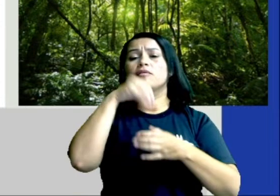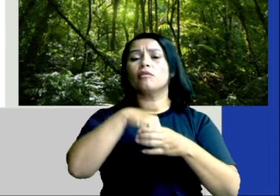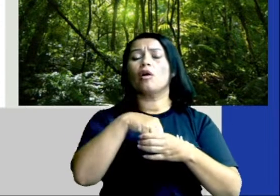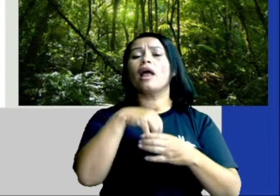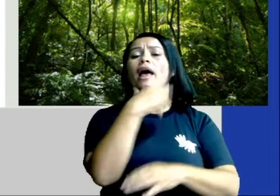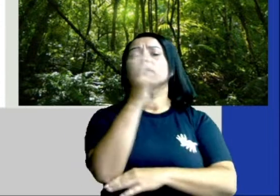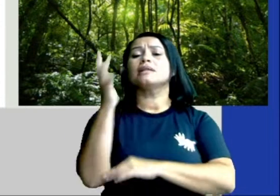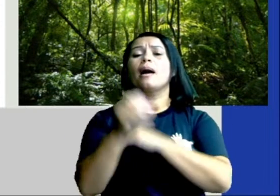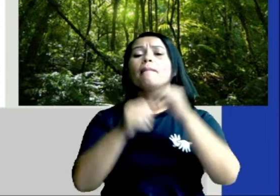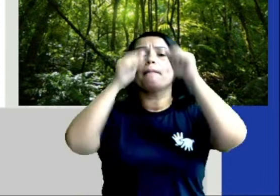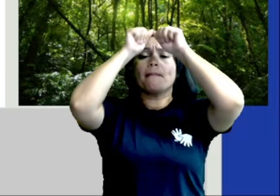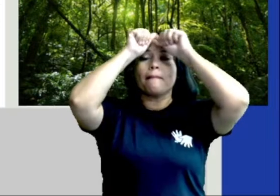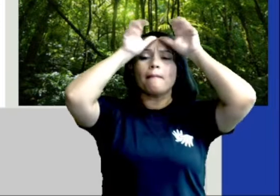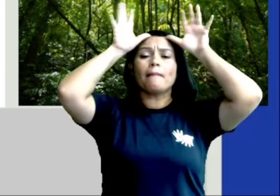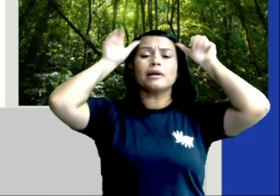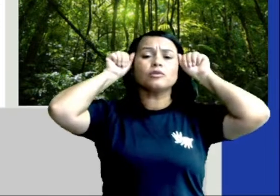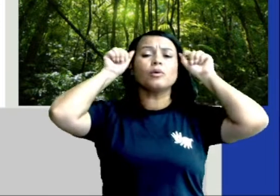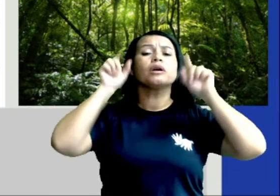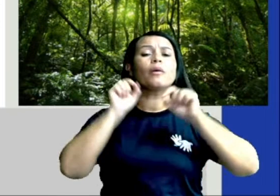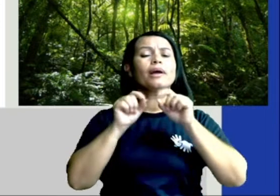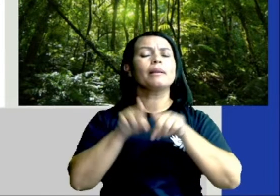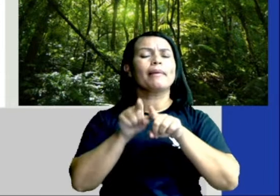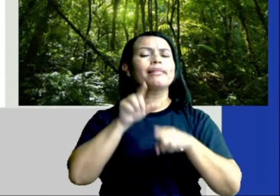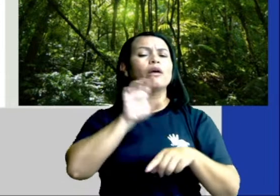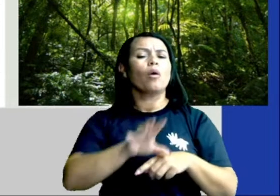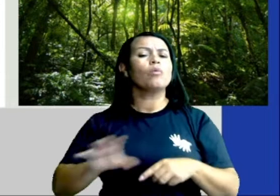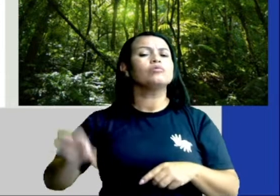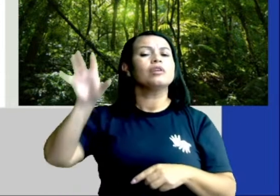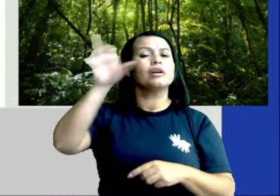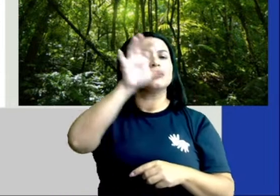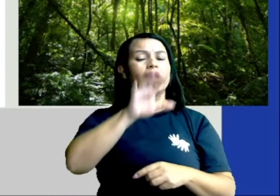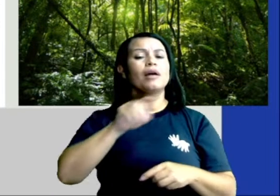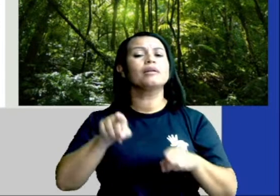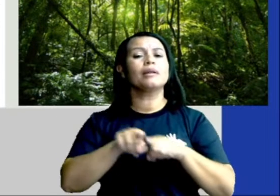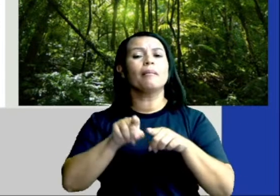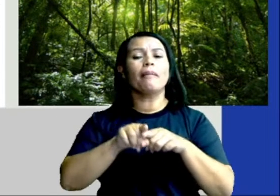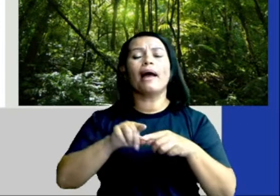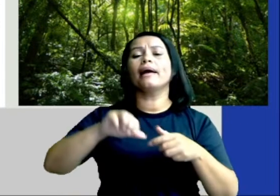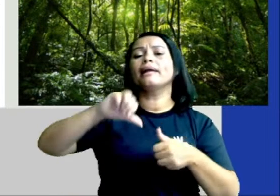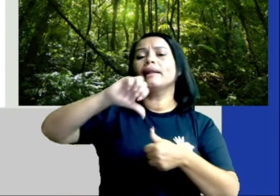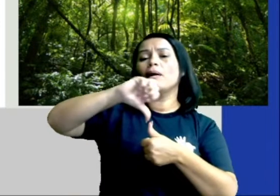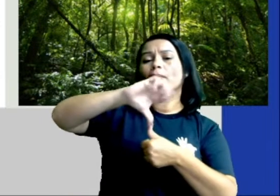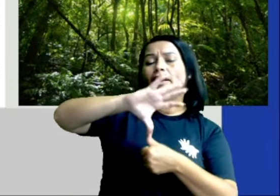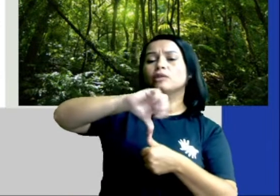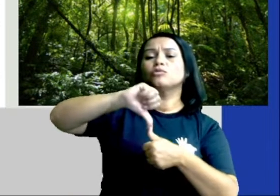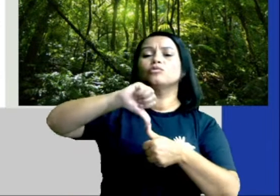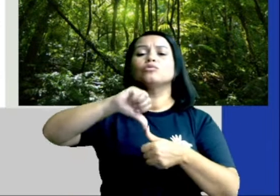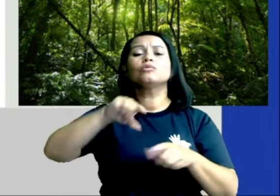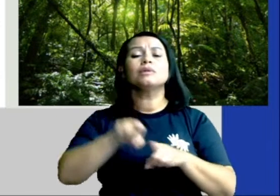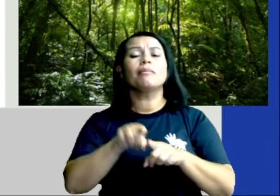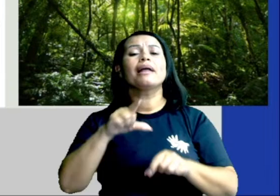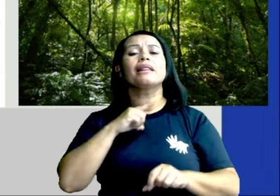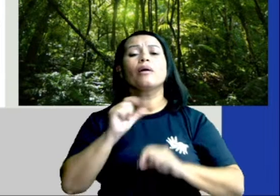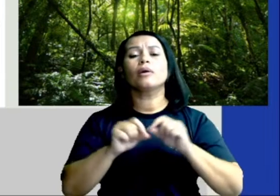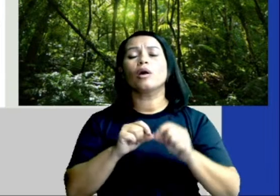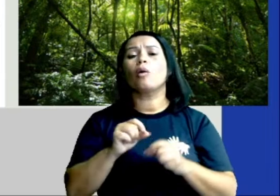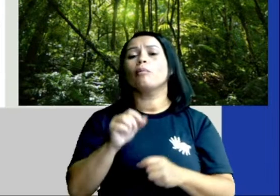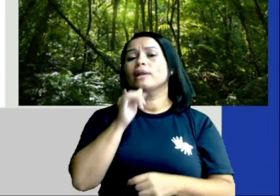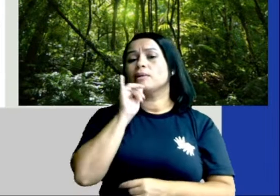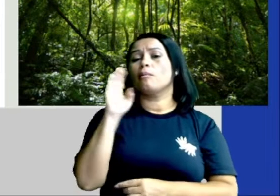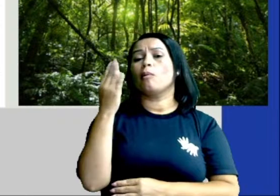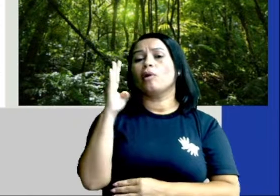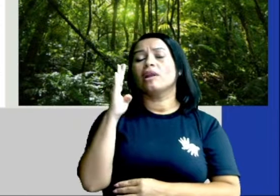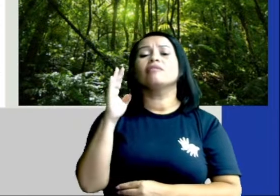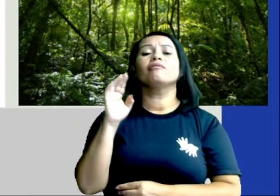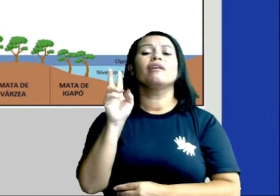ela também, né, se faz presente em outros territórios da América do Sul, né, como Bolívia, Venezuela e Colômbia, por exemplo,